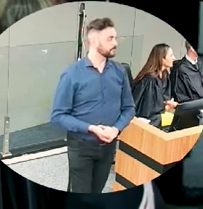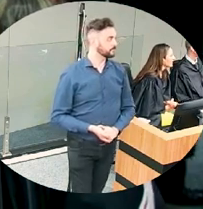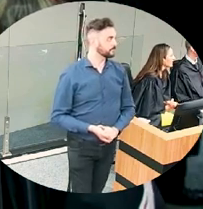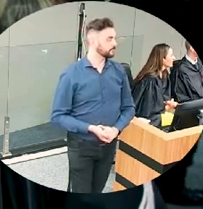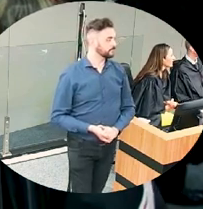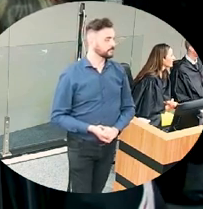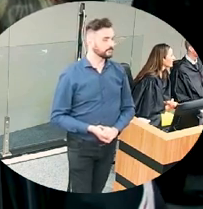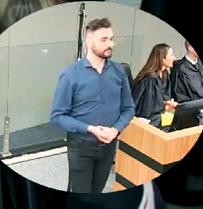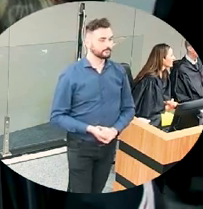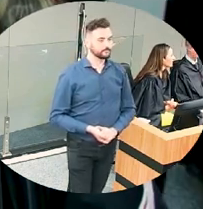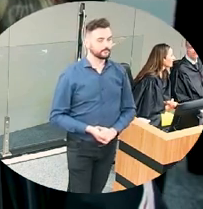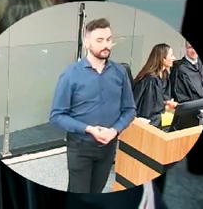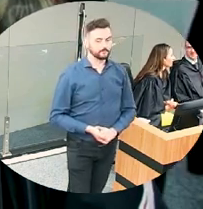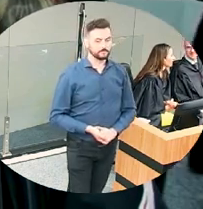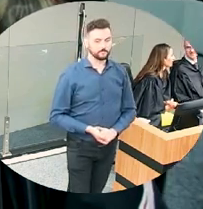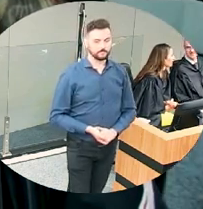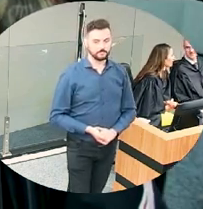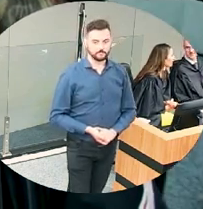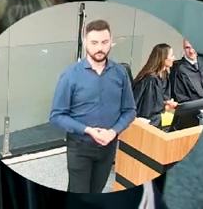muito